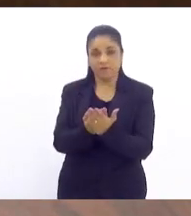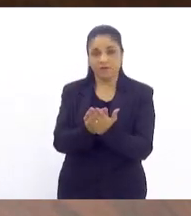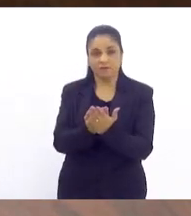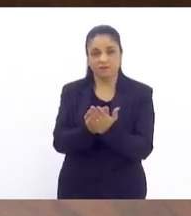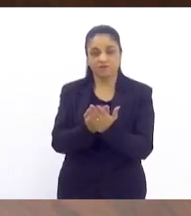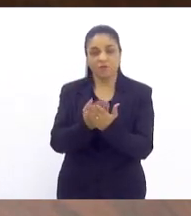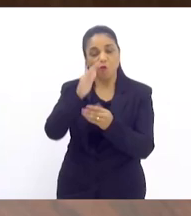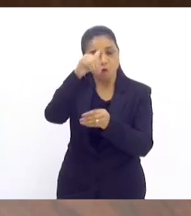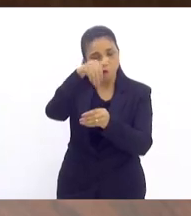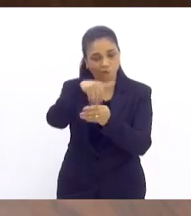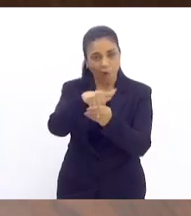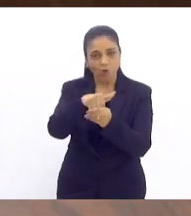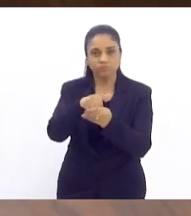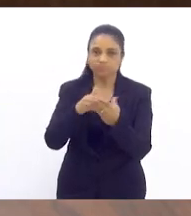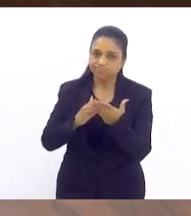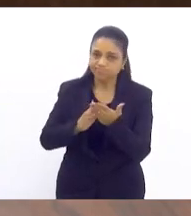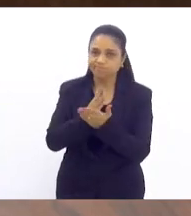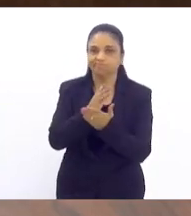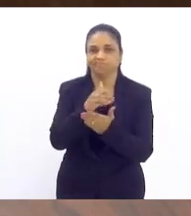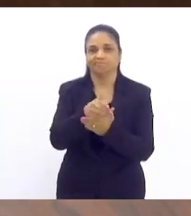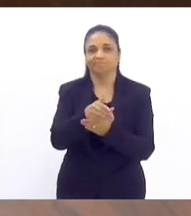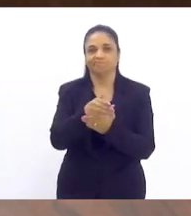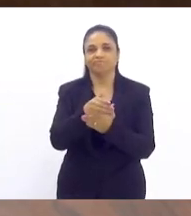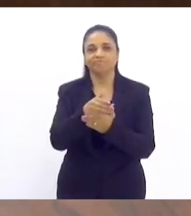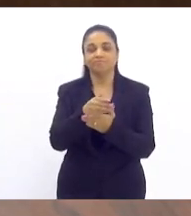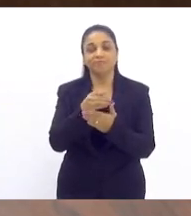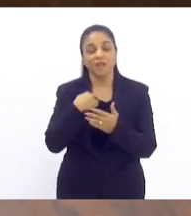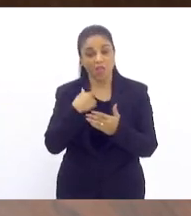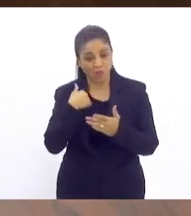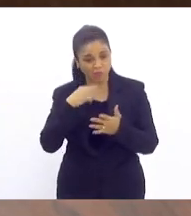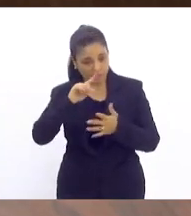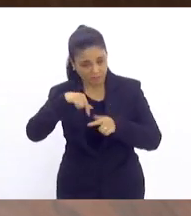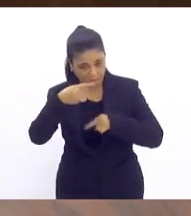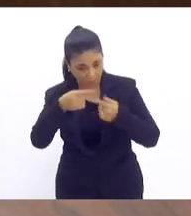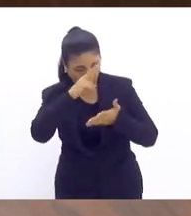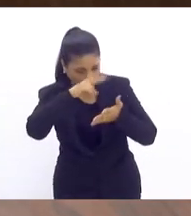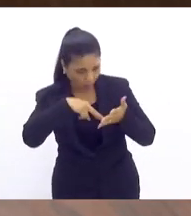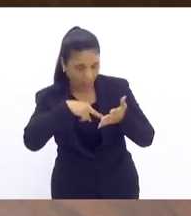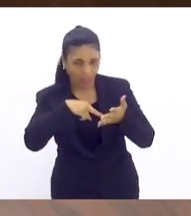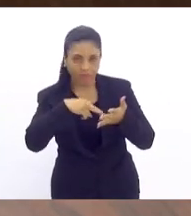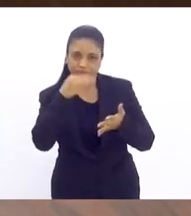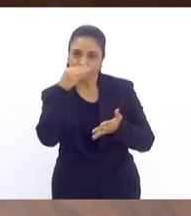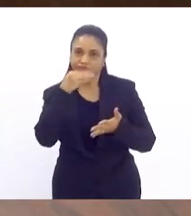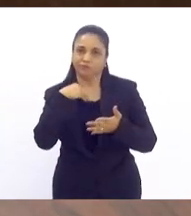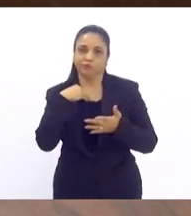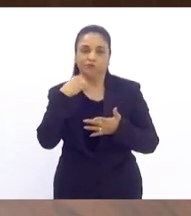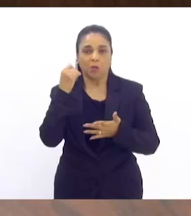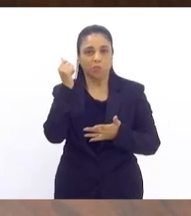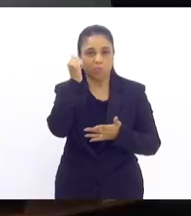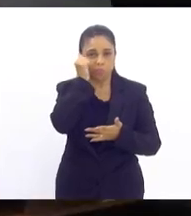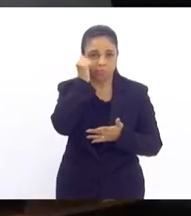favorravelmente Espero que ao lelo não me decepcione favorável